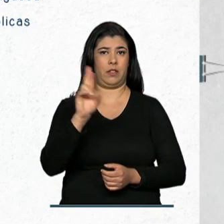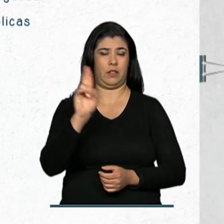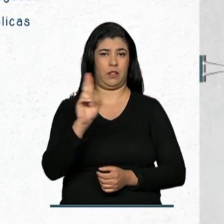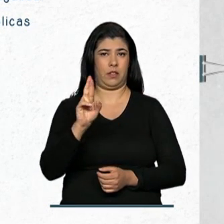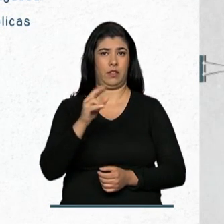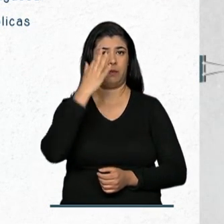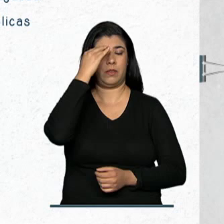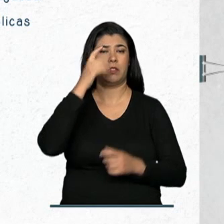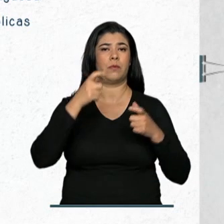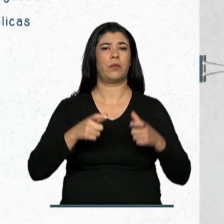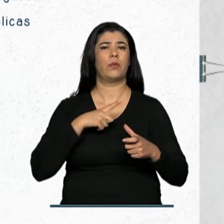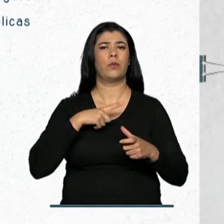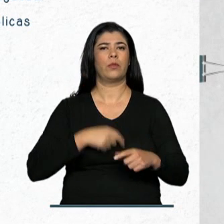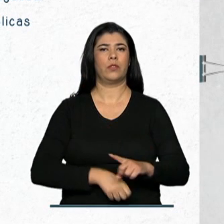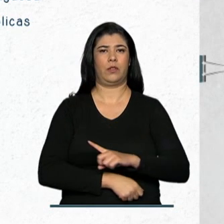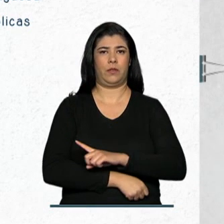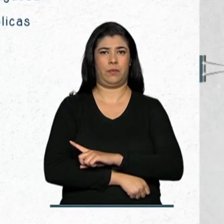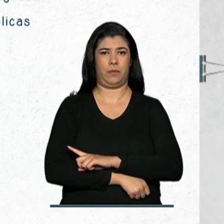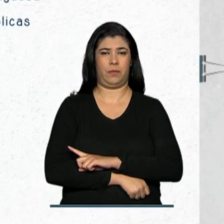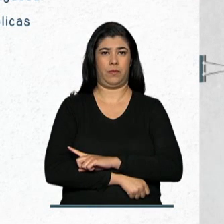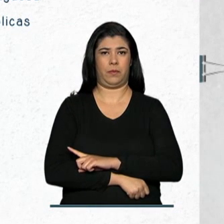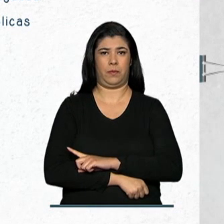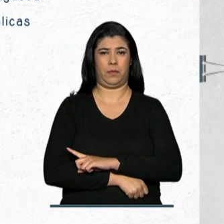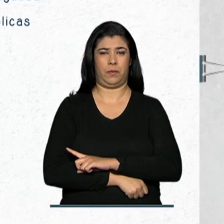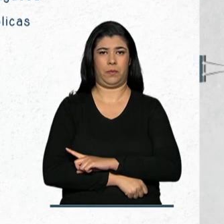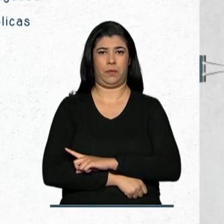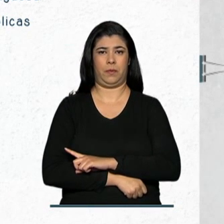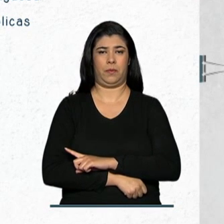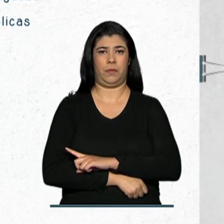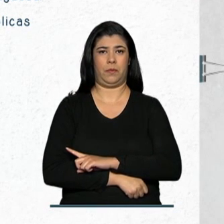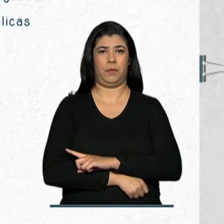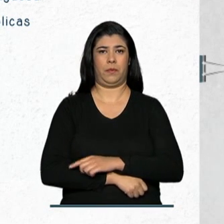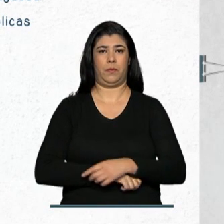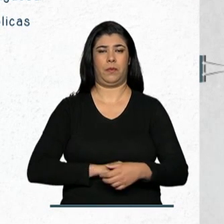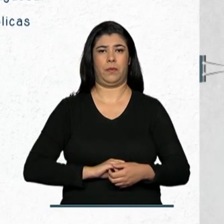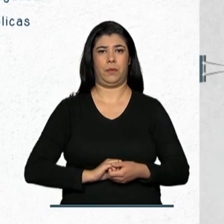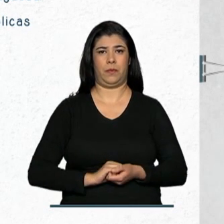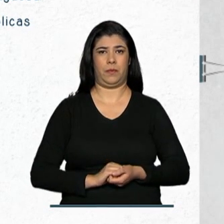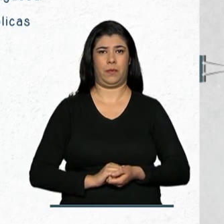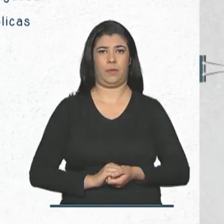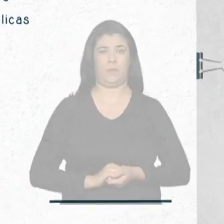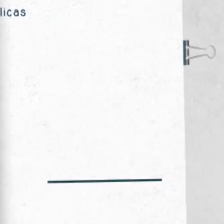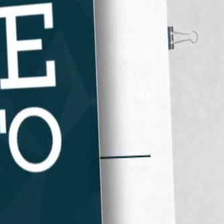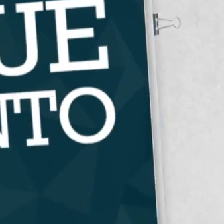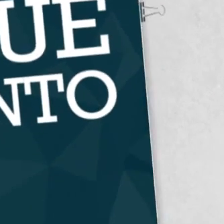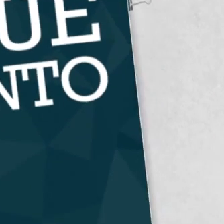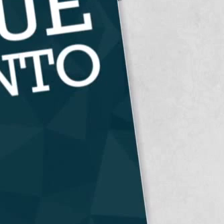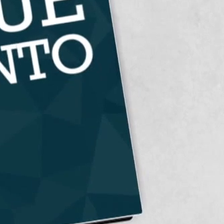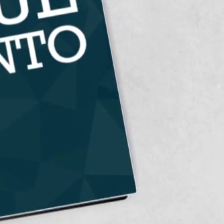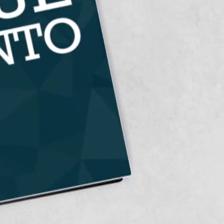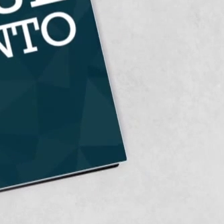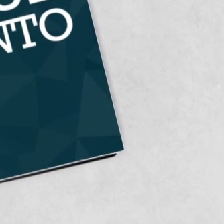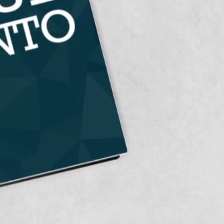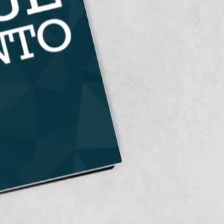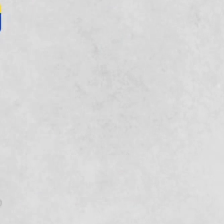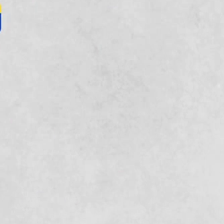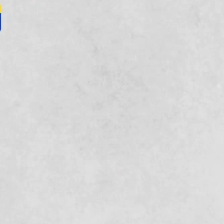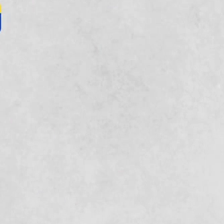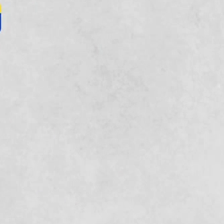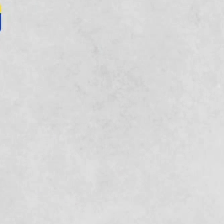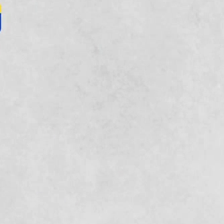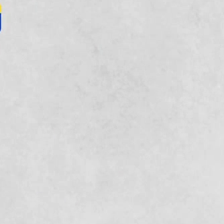70. Para saber mais, acesse capes.gov.br.